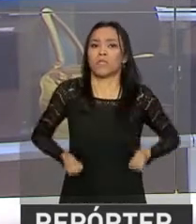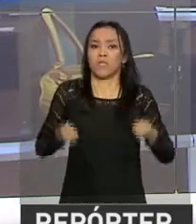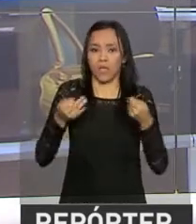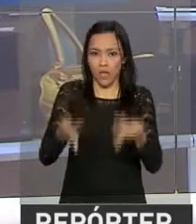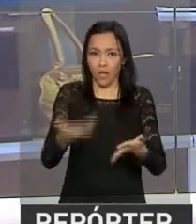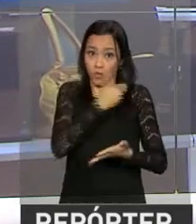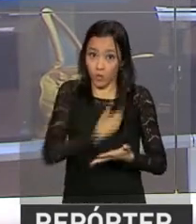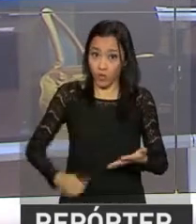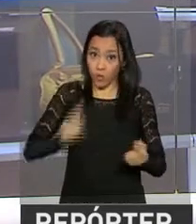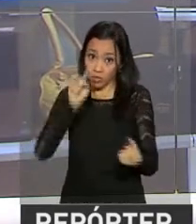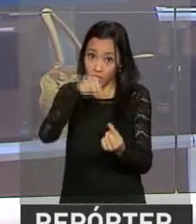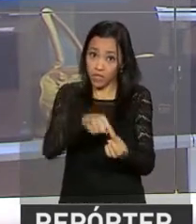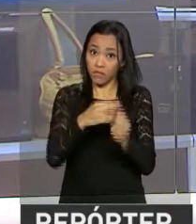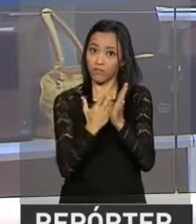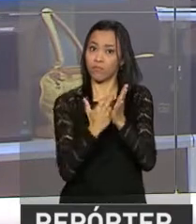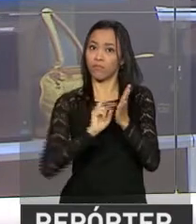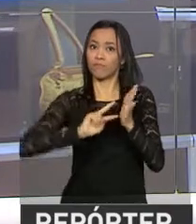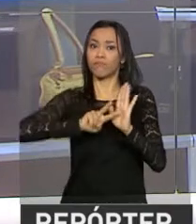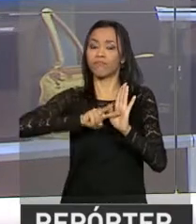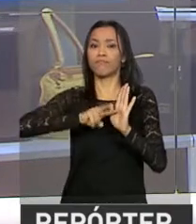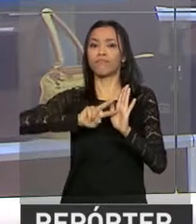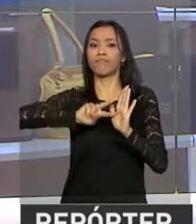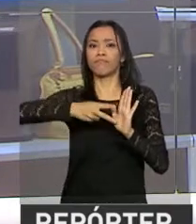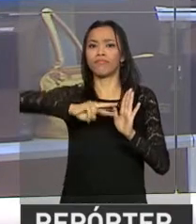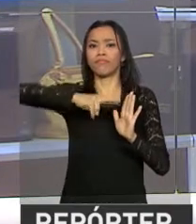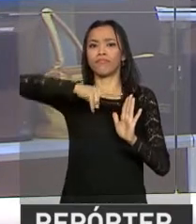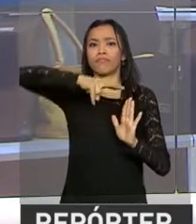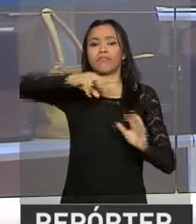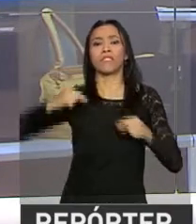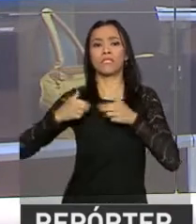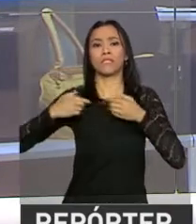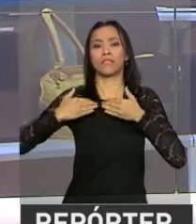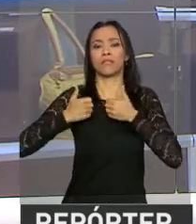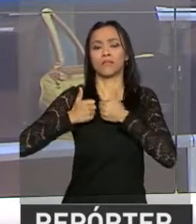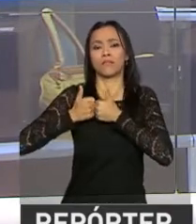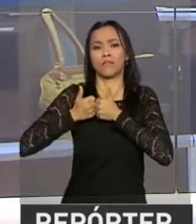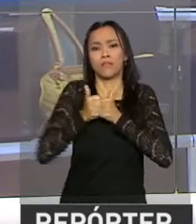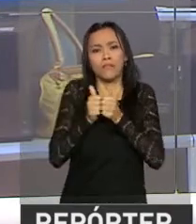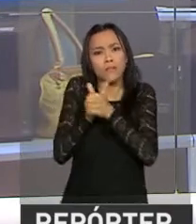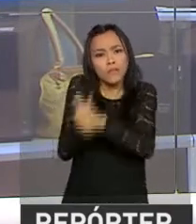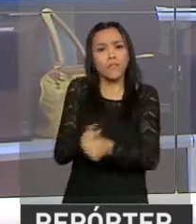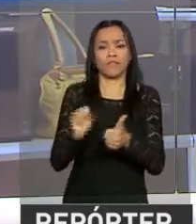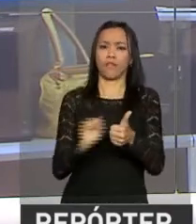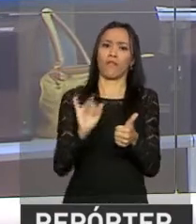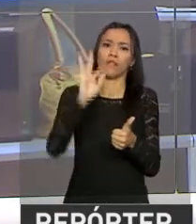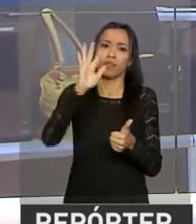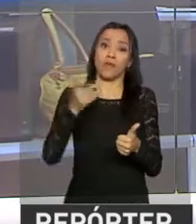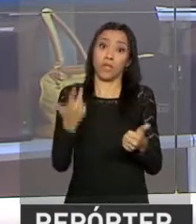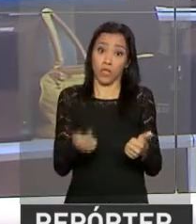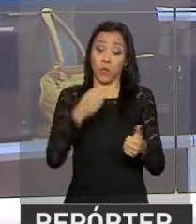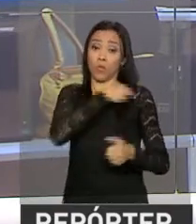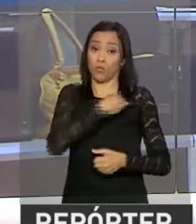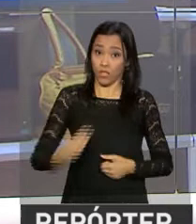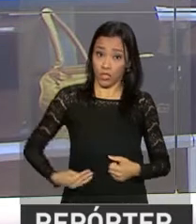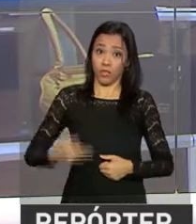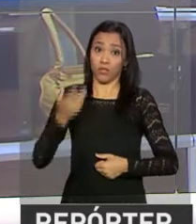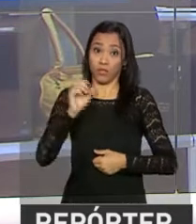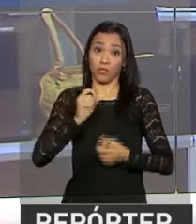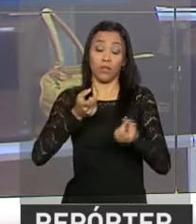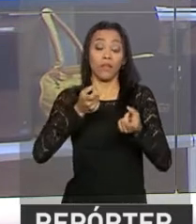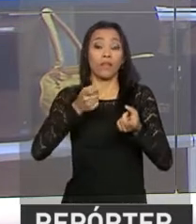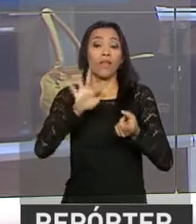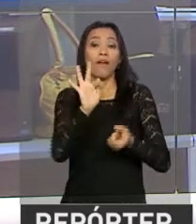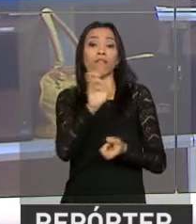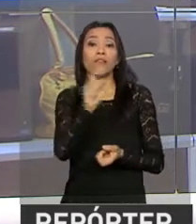as despesas cresçam no máximo o percentual da inflação do ano anterior o ministro da fazenda se reuniu com o relator da proposta na câmara